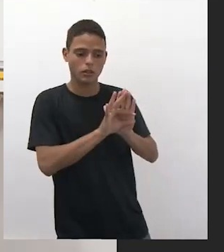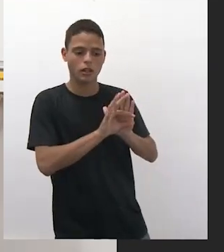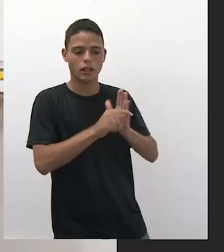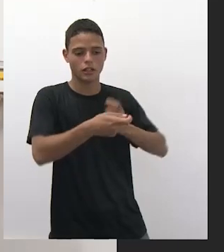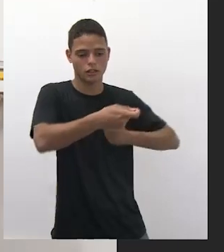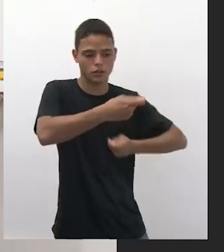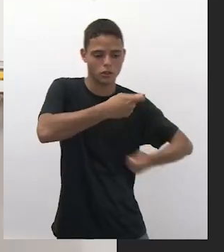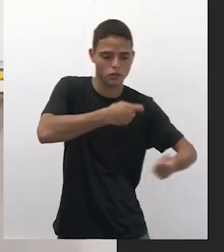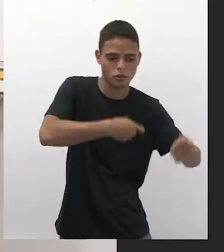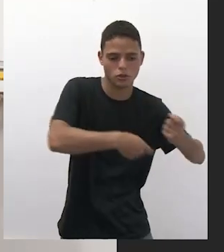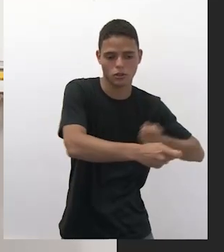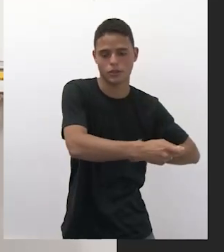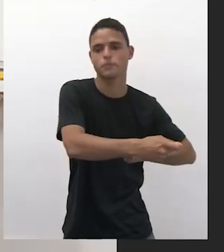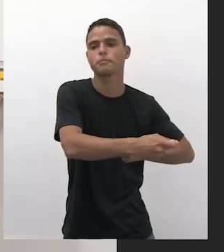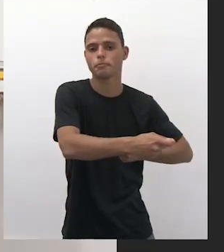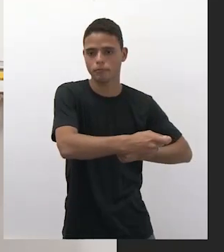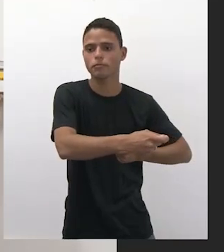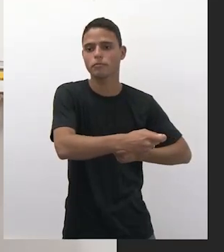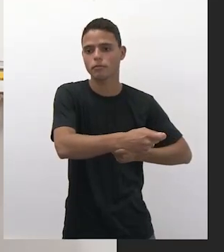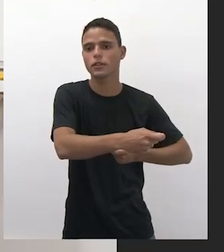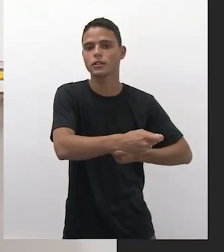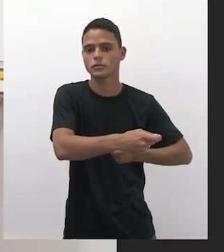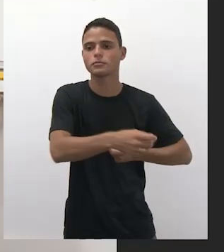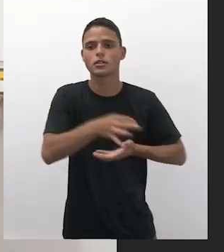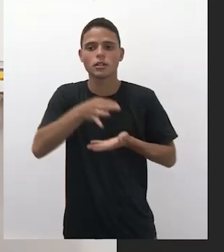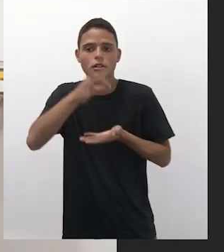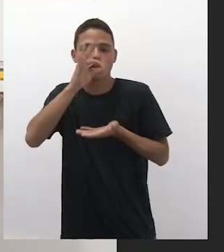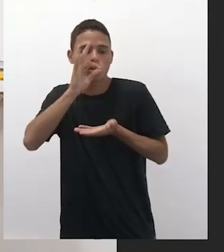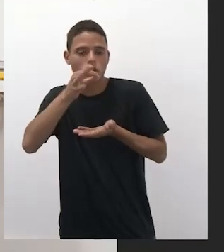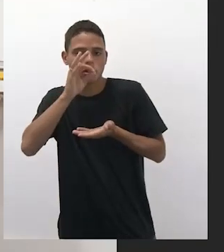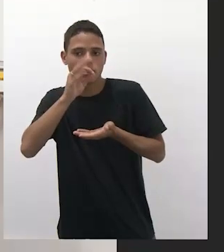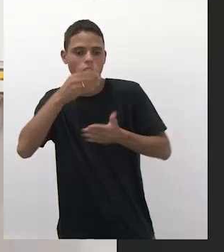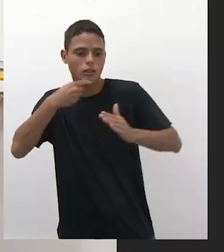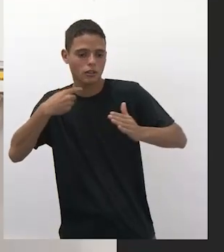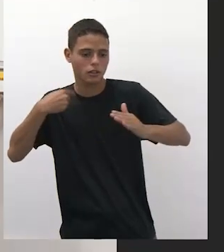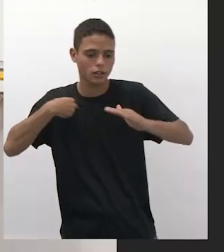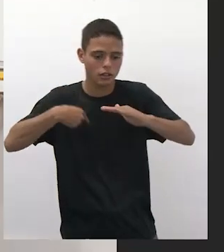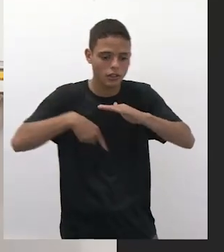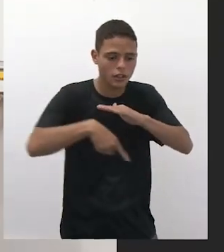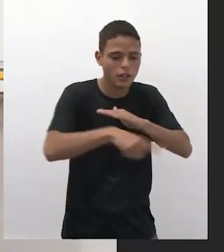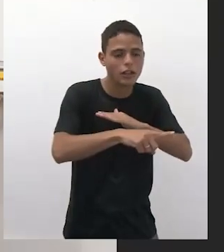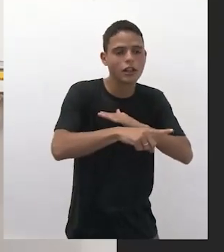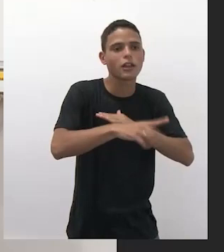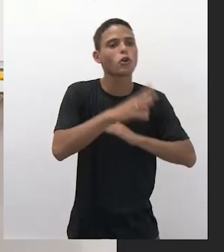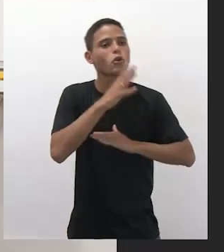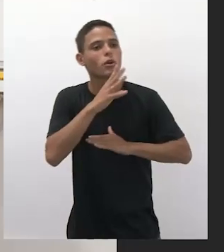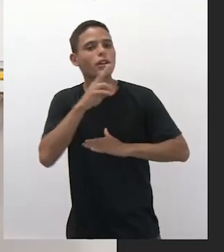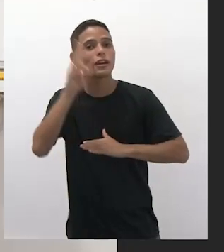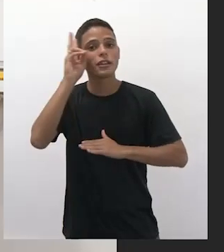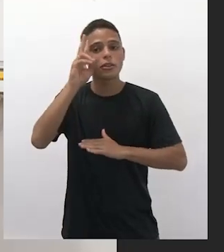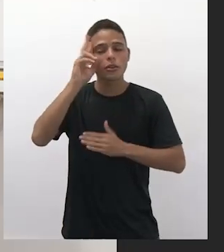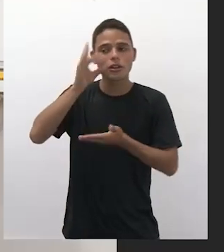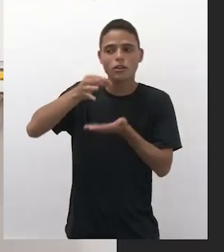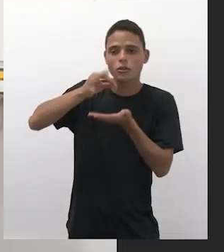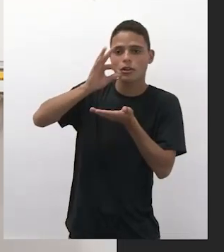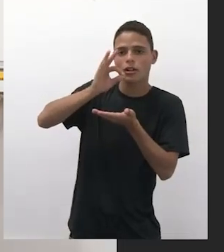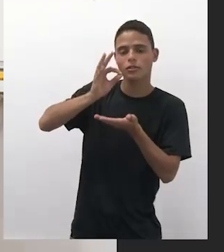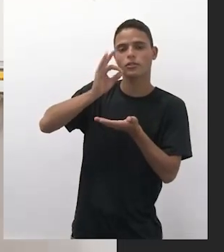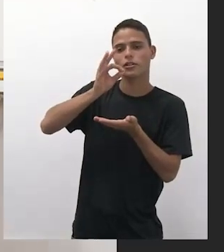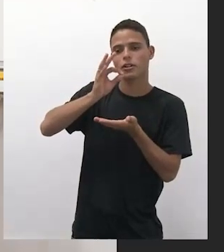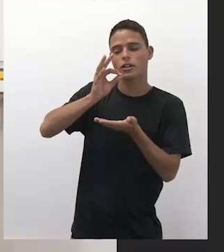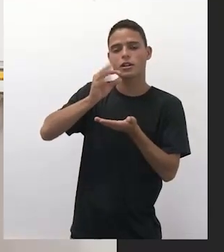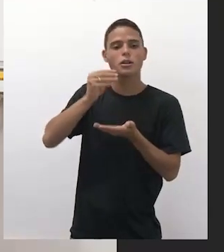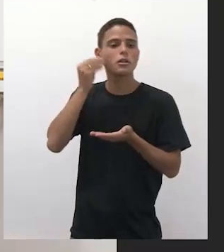no dia da combinância, entrar na cafeteria, conhecer a história do café, degustar o café,